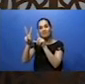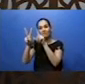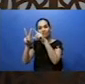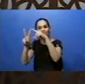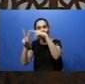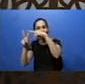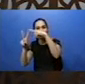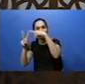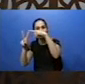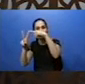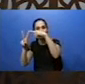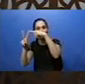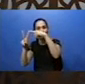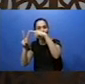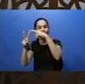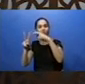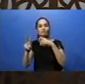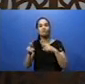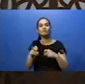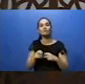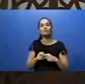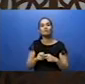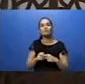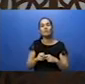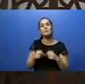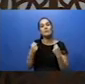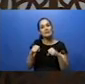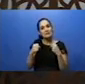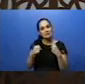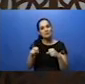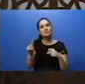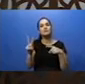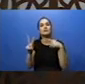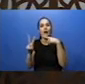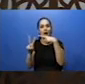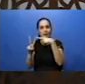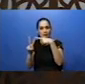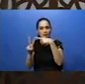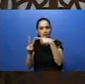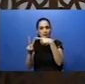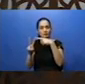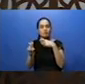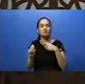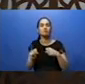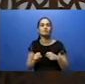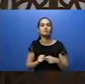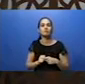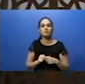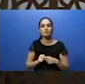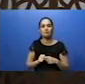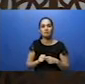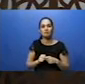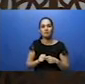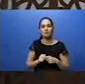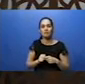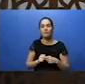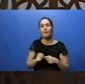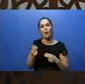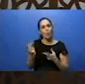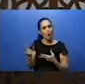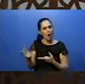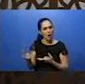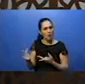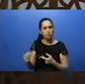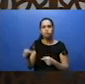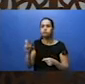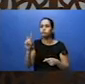coloco dentro da raiz. Porque ele não está dentro da raiz, então coloco dentro da raiz. Aqui é igualzinho, o